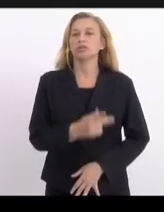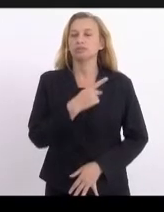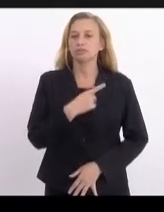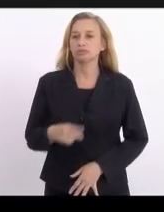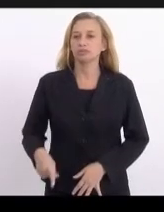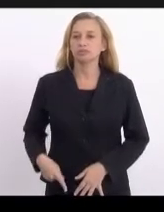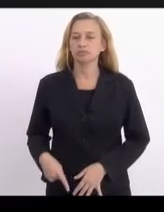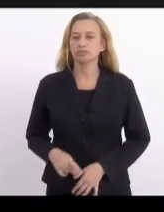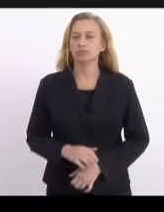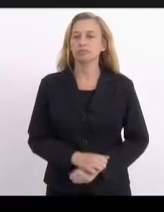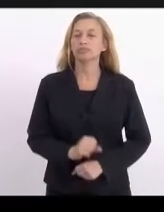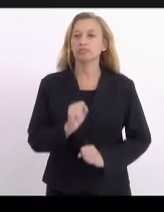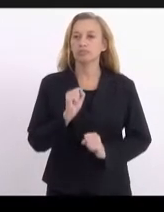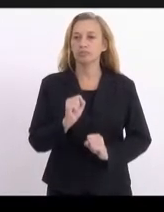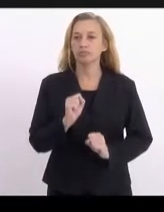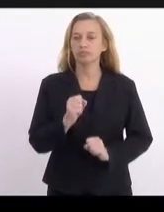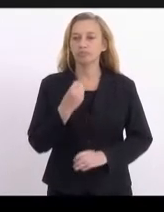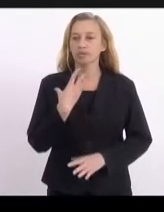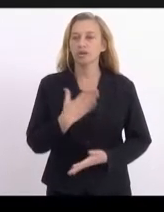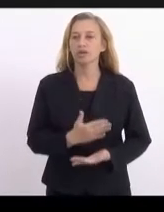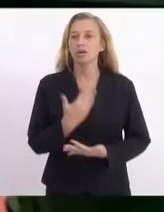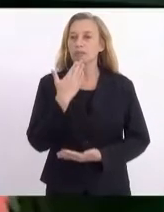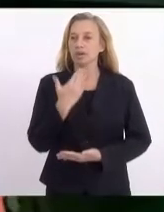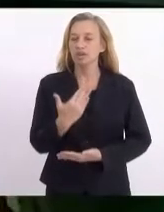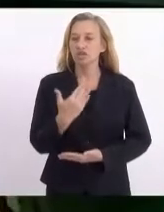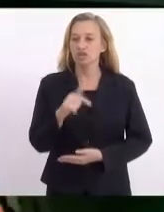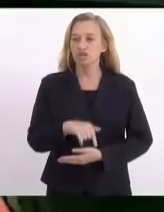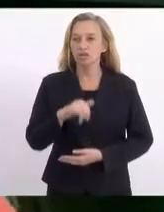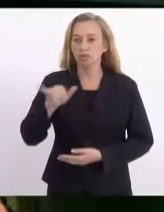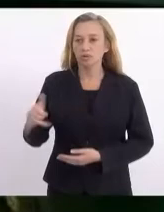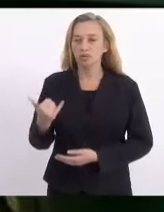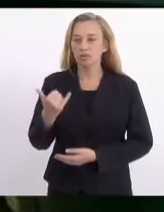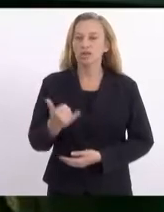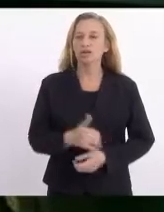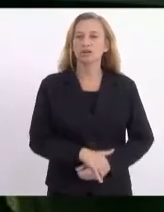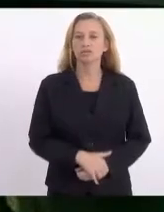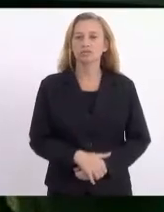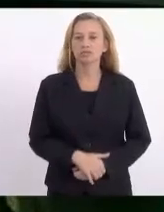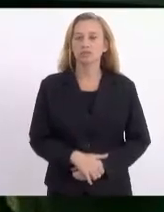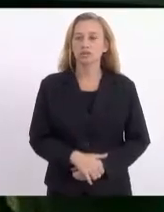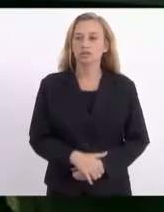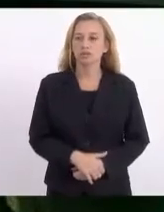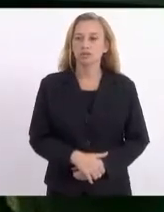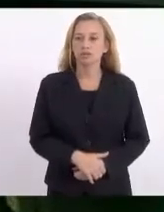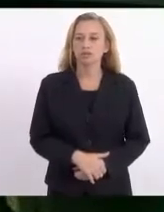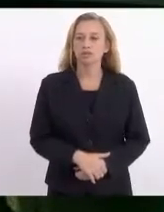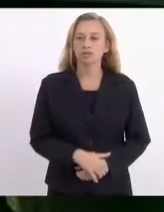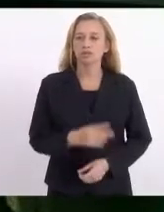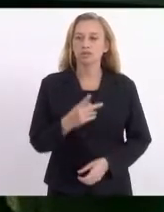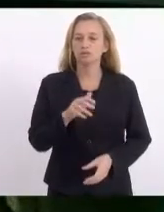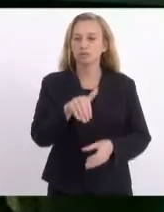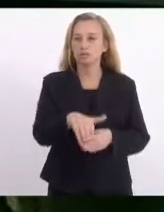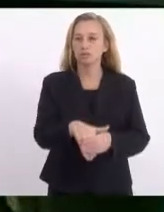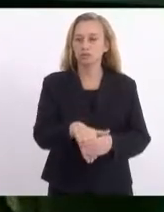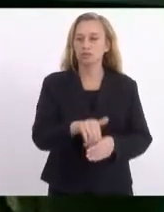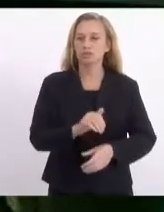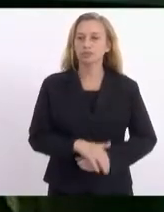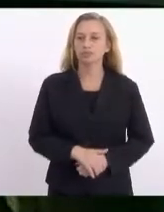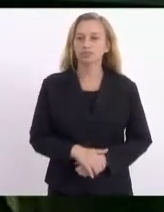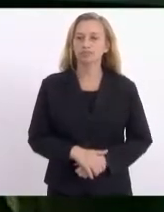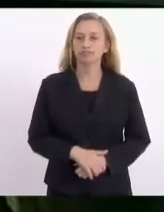Presidenta, bom, aproveitar e pedir aqui, solicitei uma declaração de voto